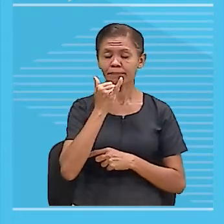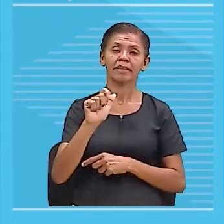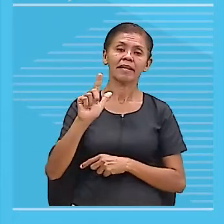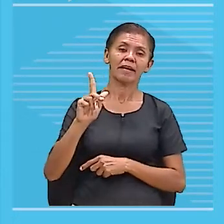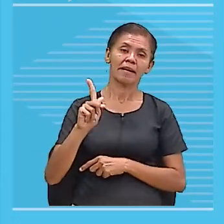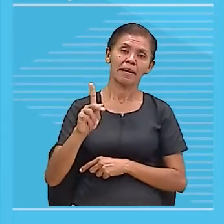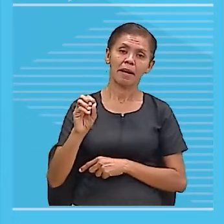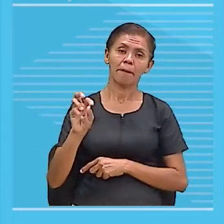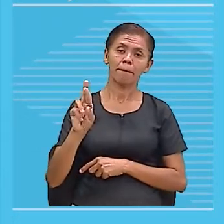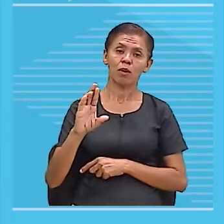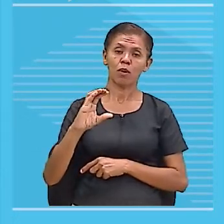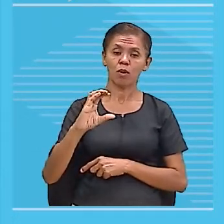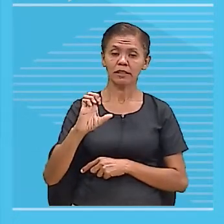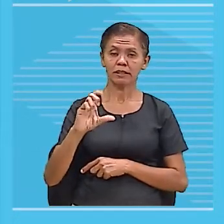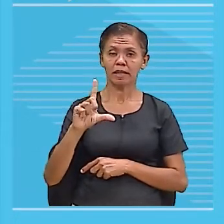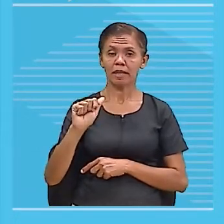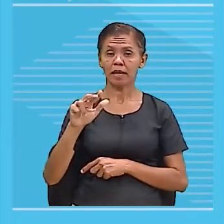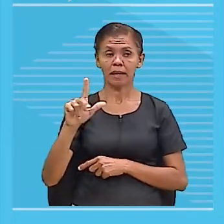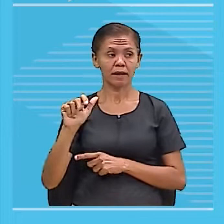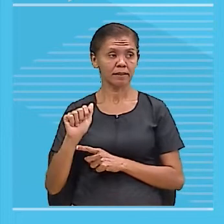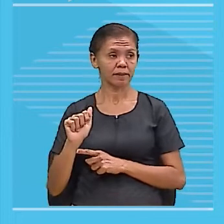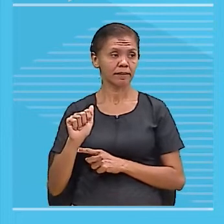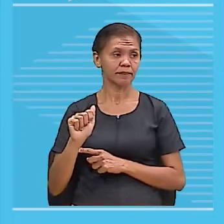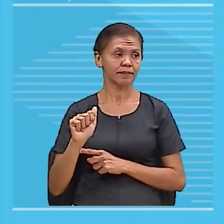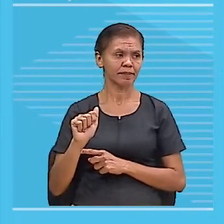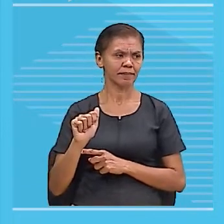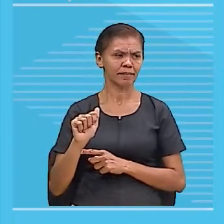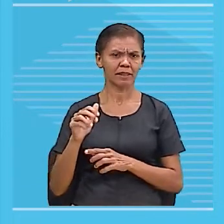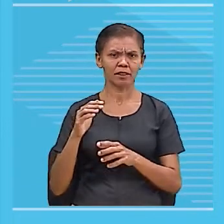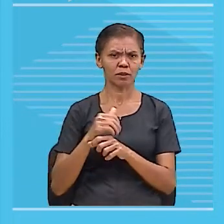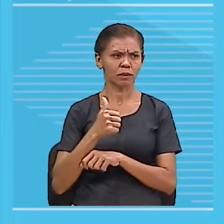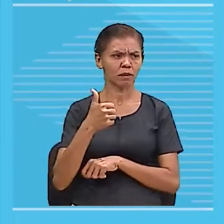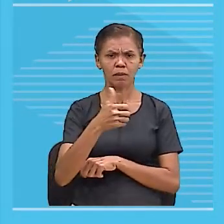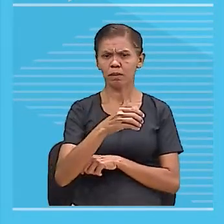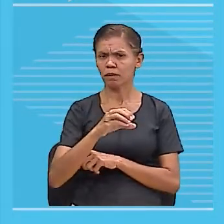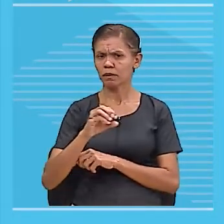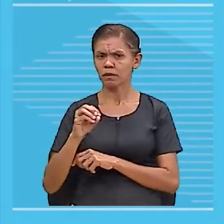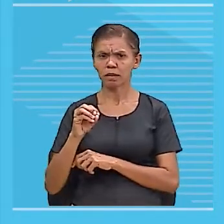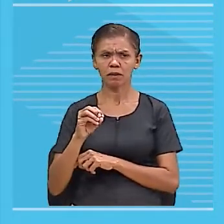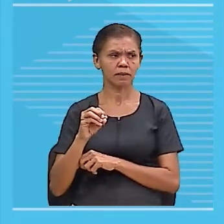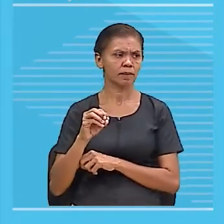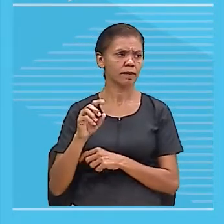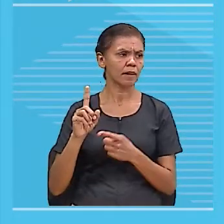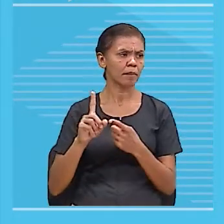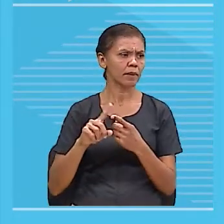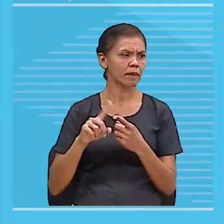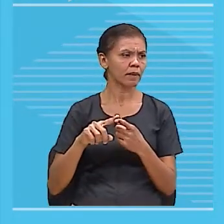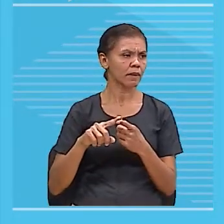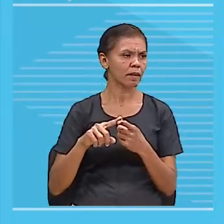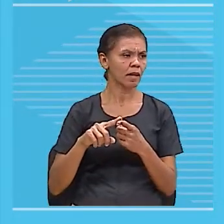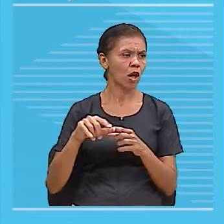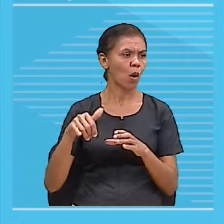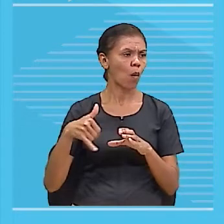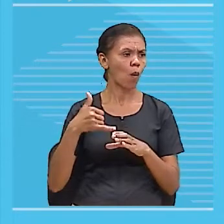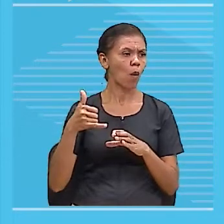rigidez dielétrica dela é 100. Aí você tem o óleo mineral, que pode